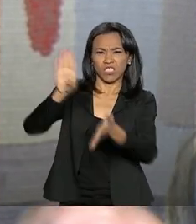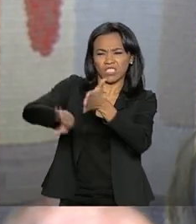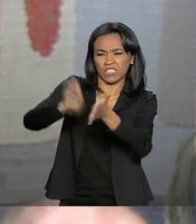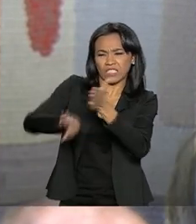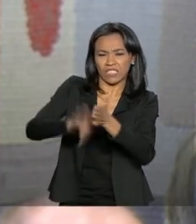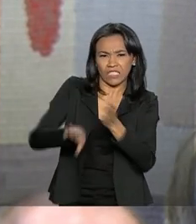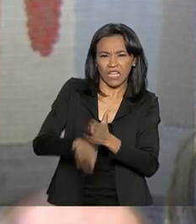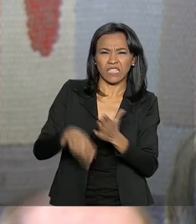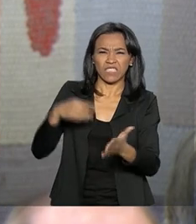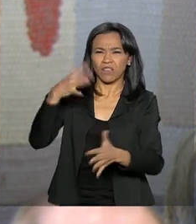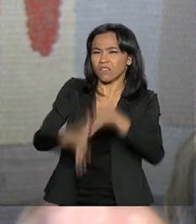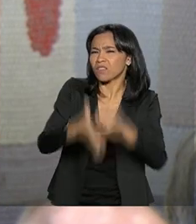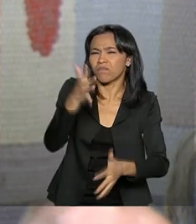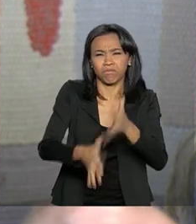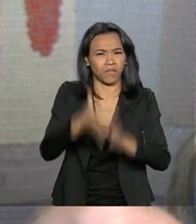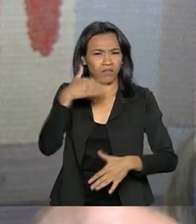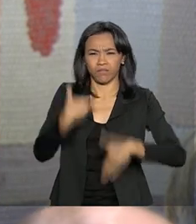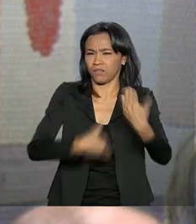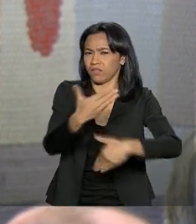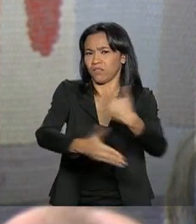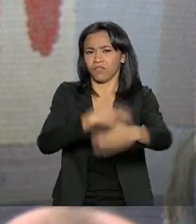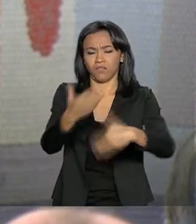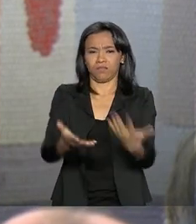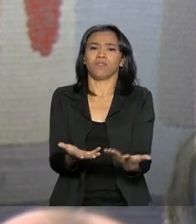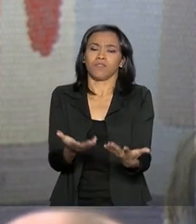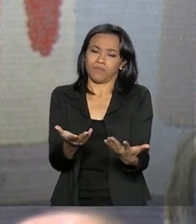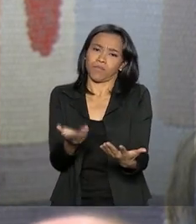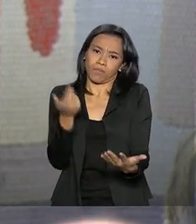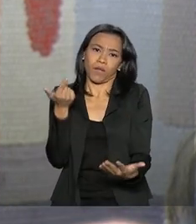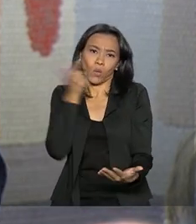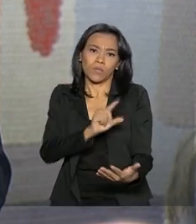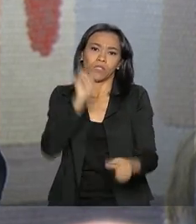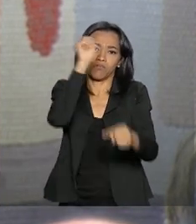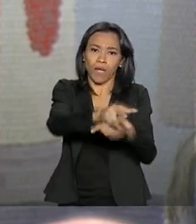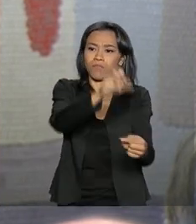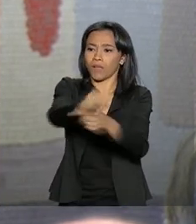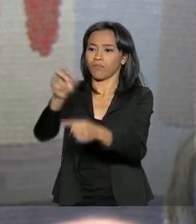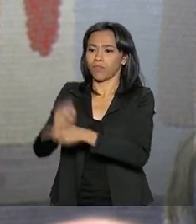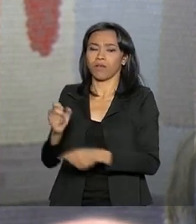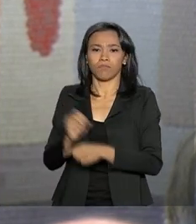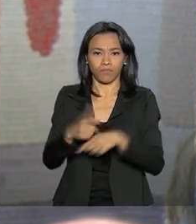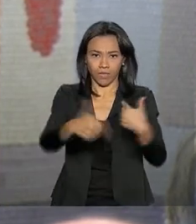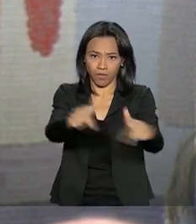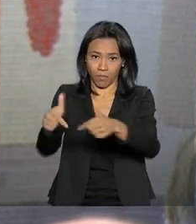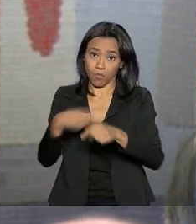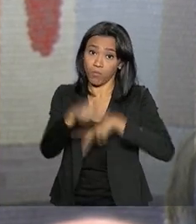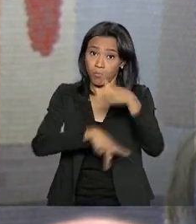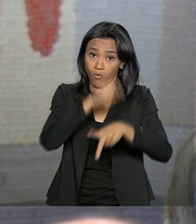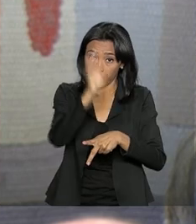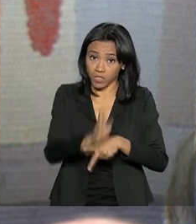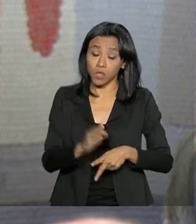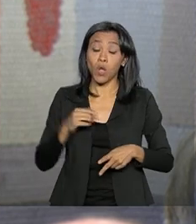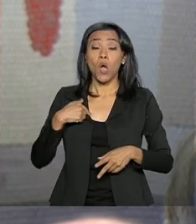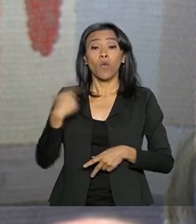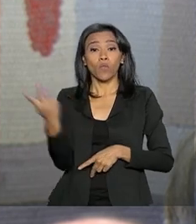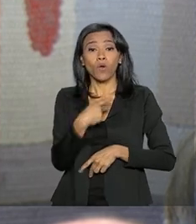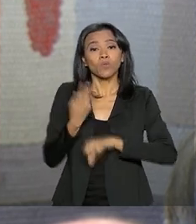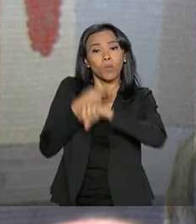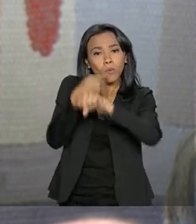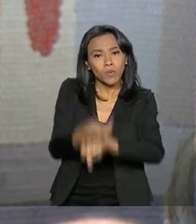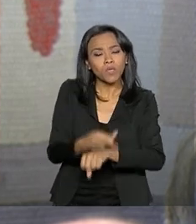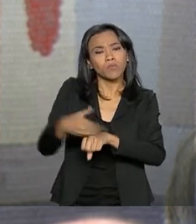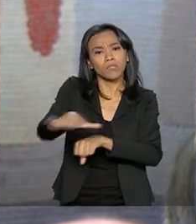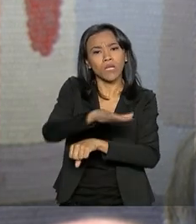nosso crescimento e gere emprego e renda para os brasileiros. Buscamos aqui um Estado eficiente e um